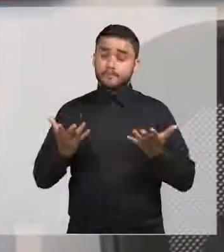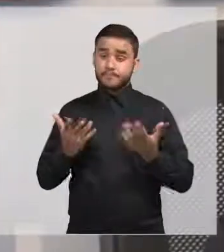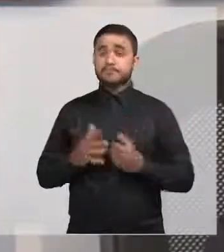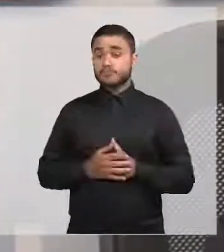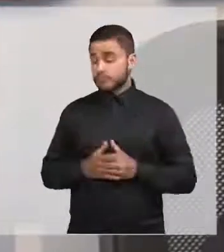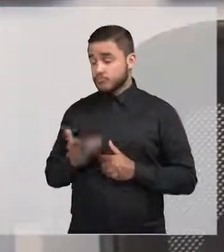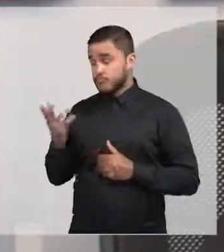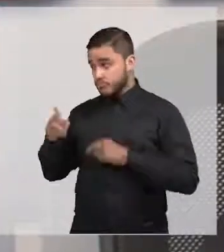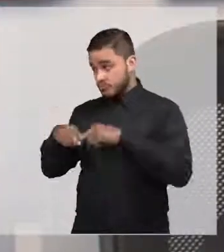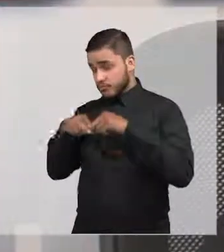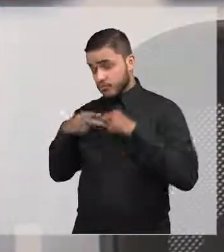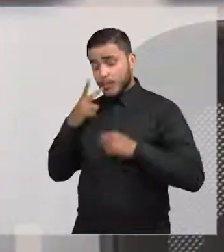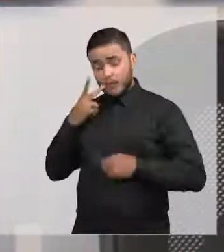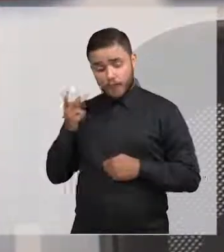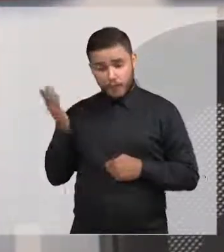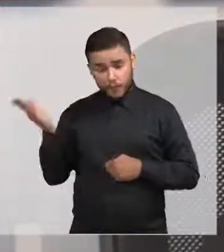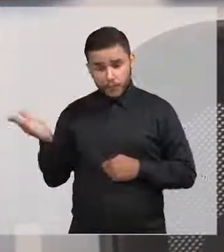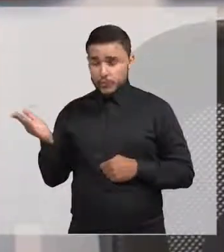bem clara,